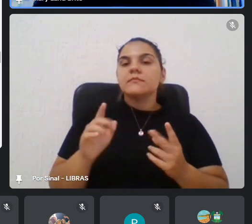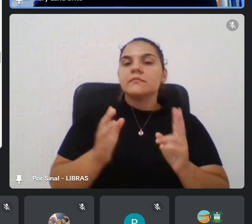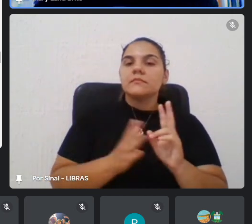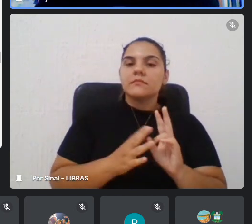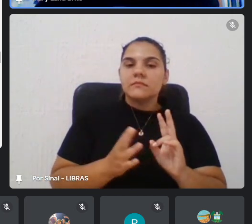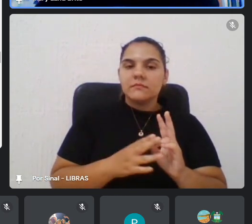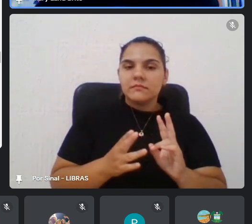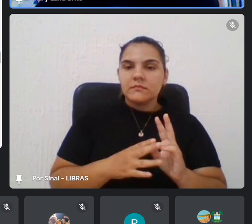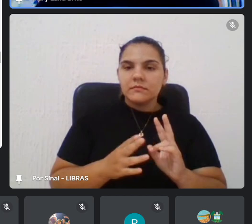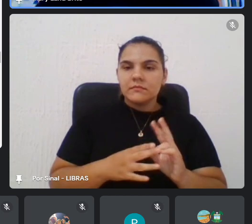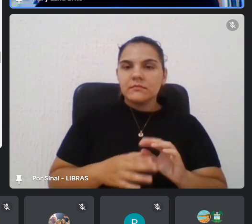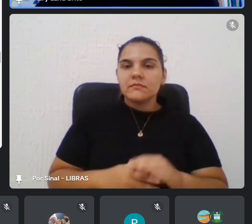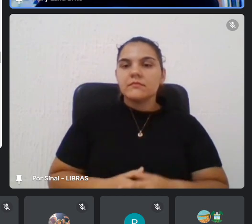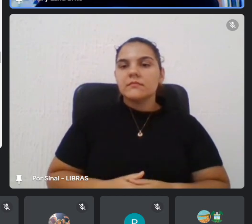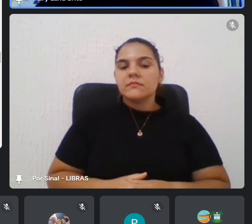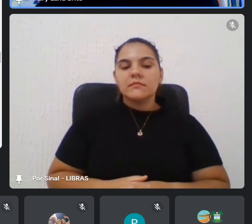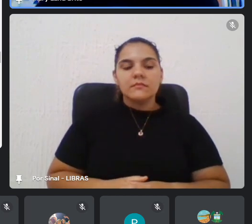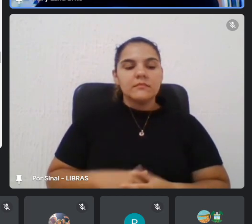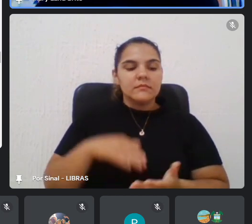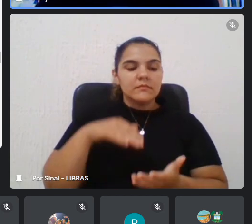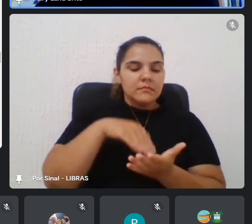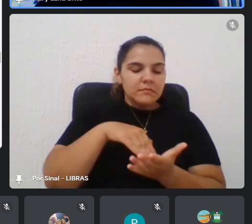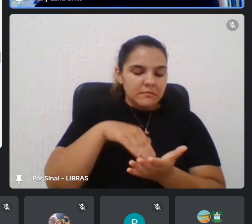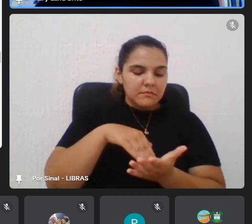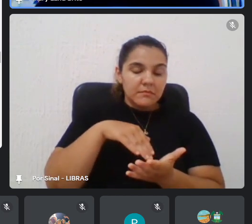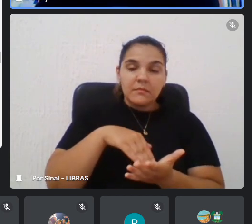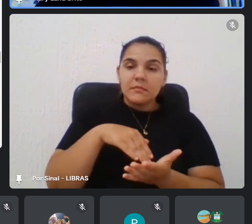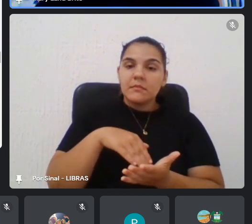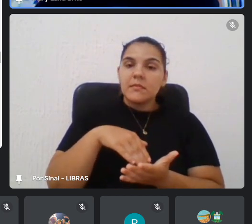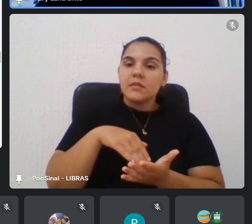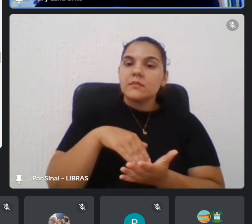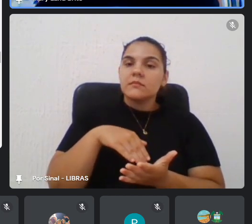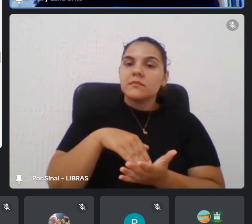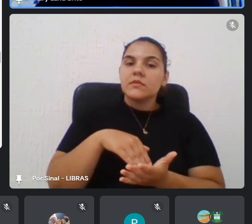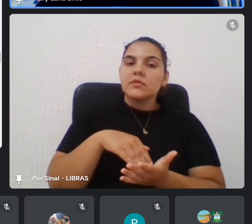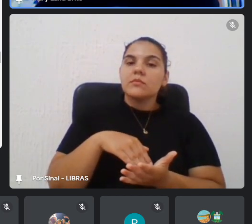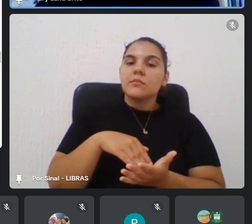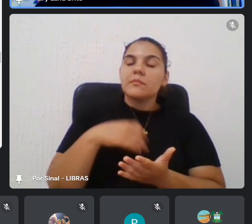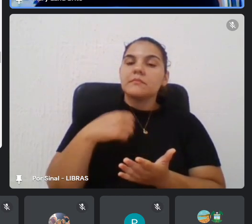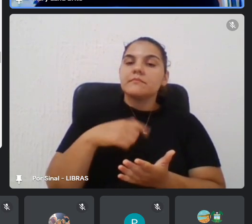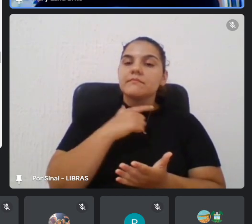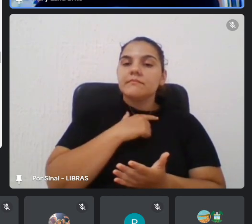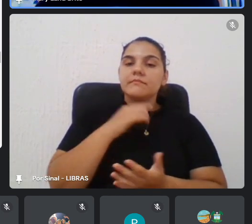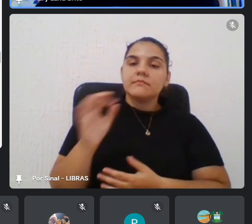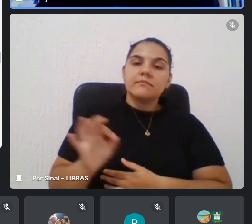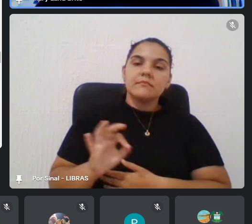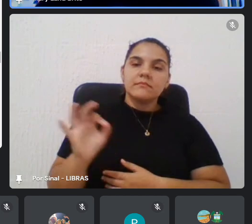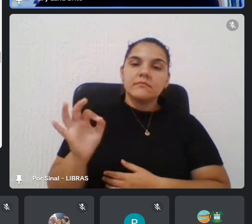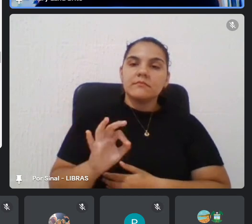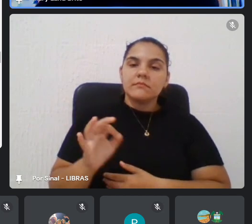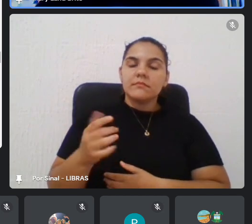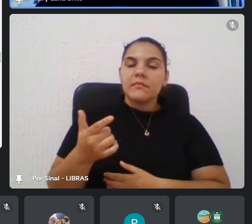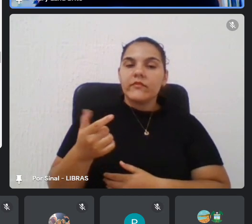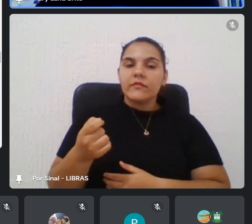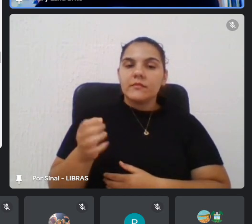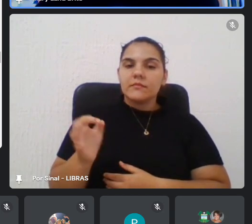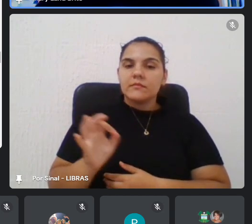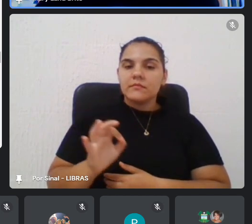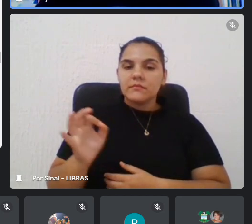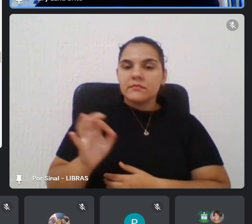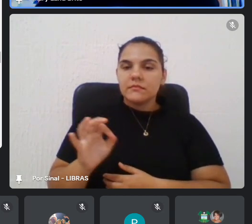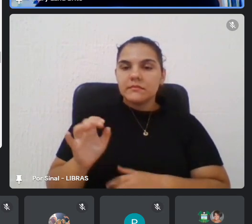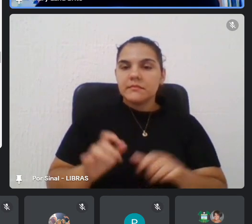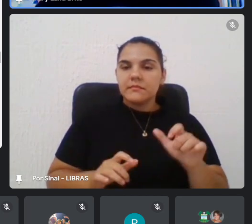todos os elitais devem conter no mínimo, cotas de no mínimo 20% para pessoas negras e